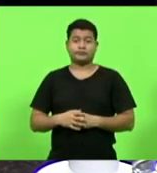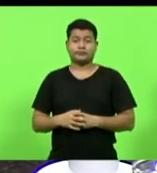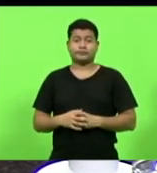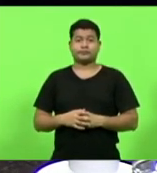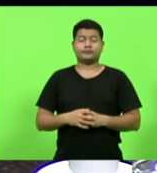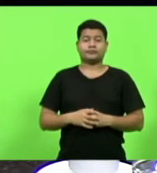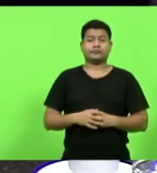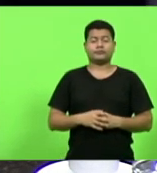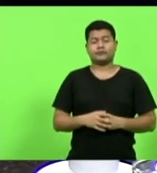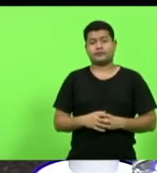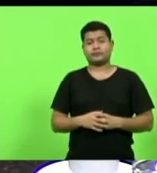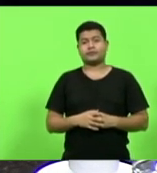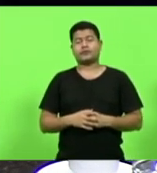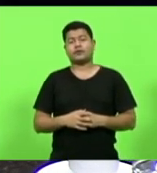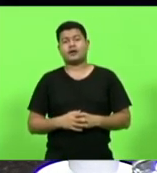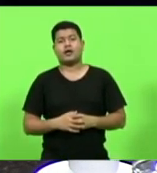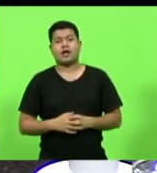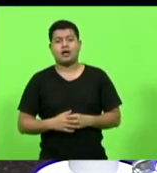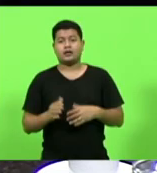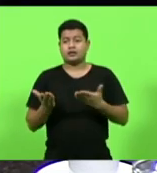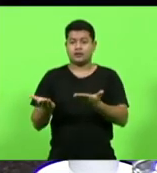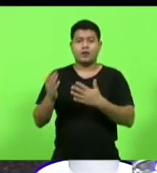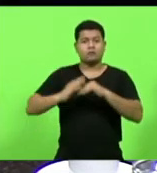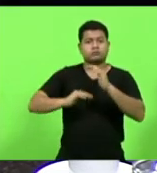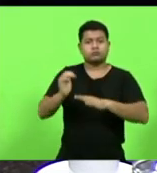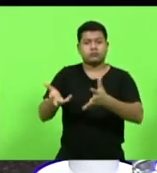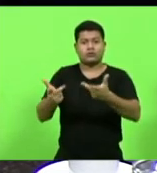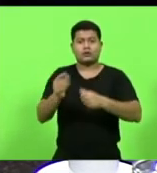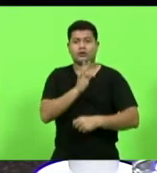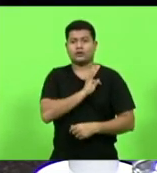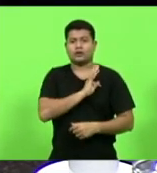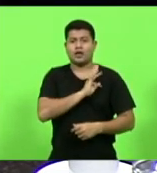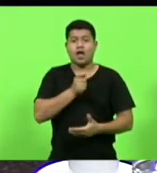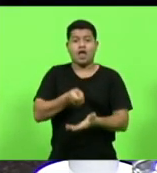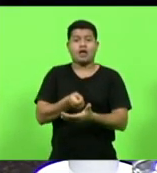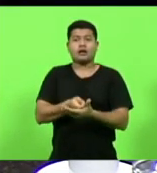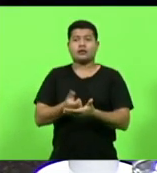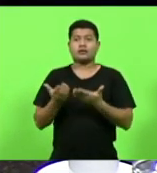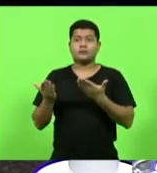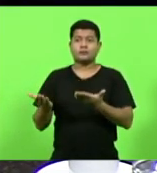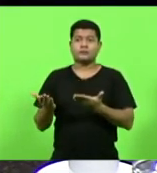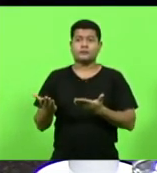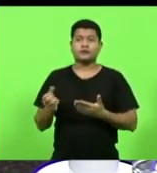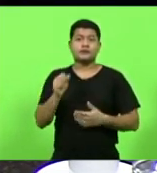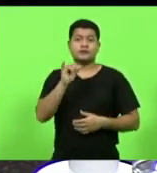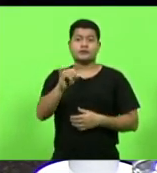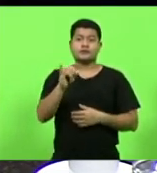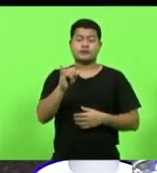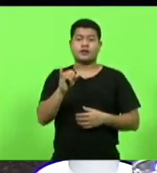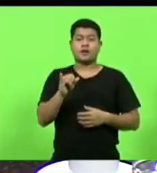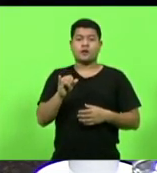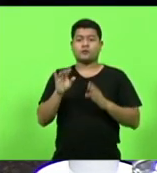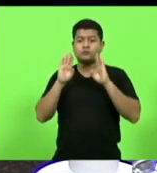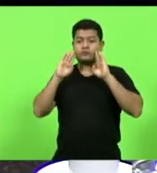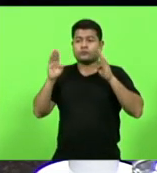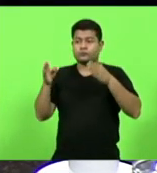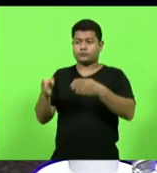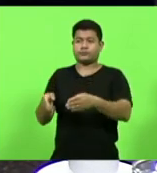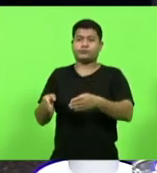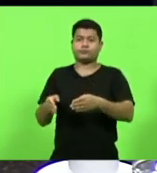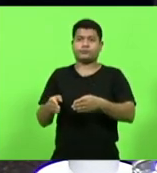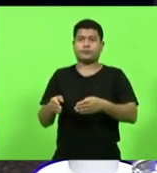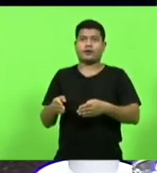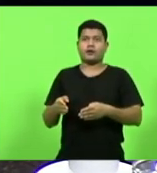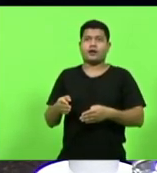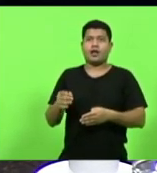a capacidade, a qualificação técnica exigida no edital, se não for direcionada, é